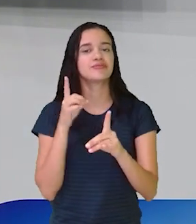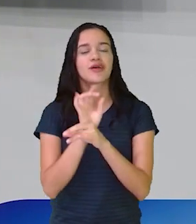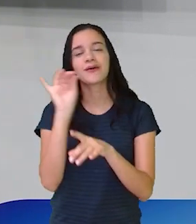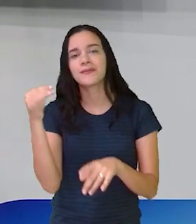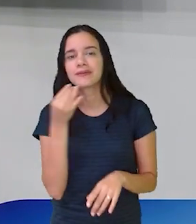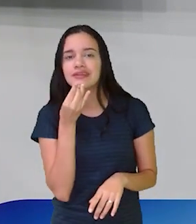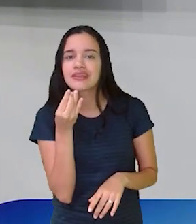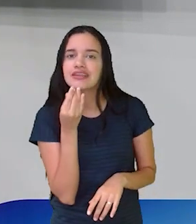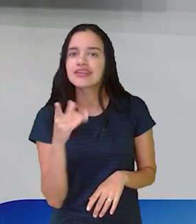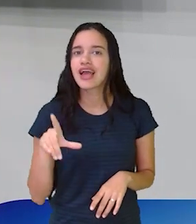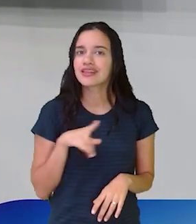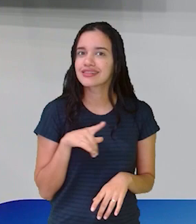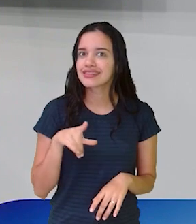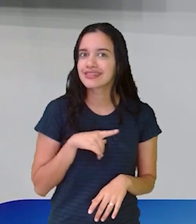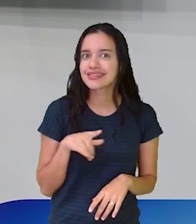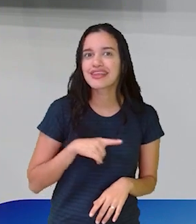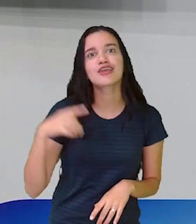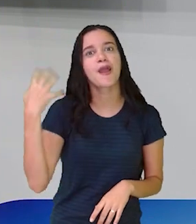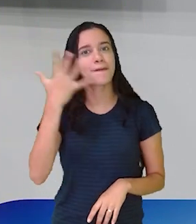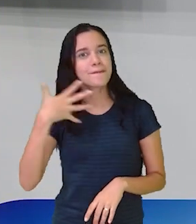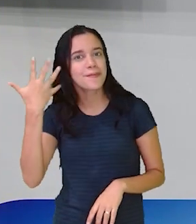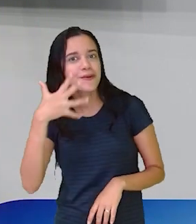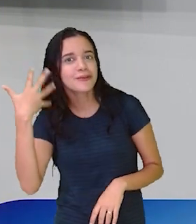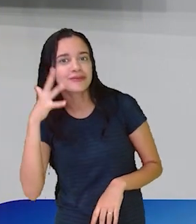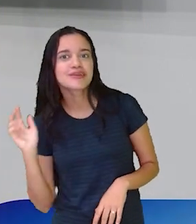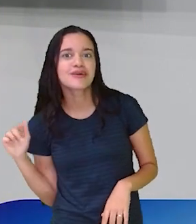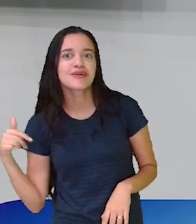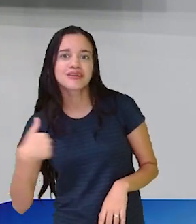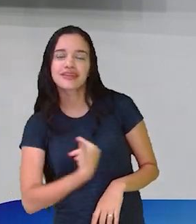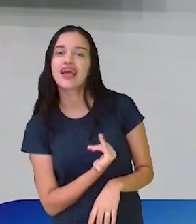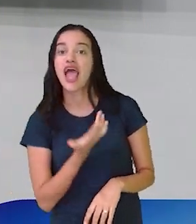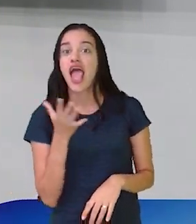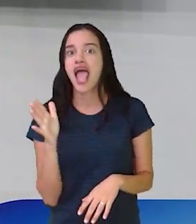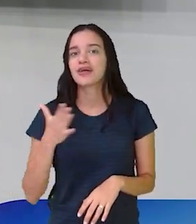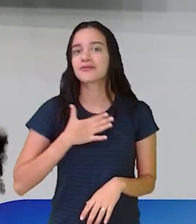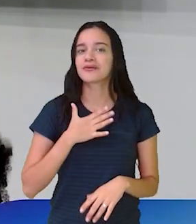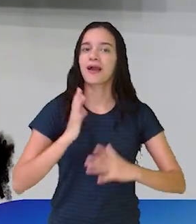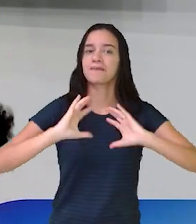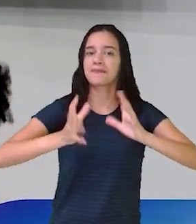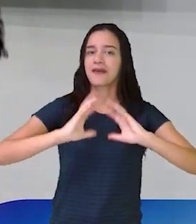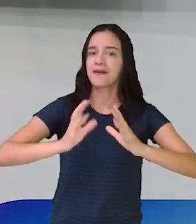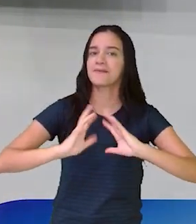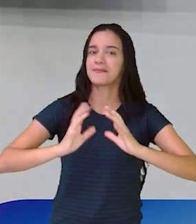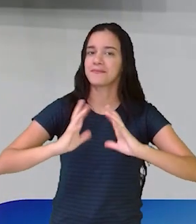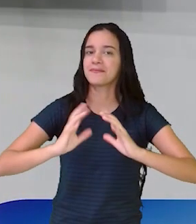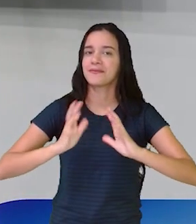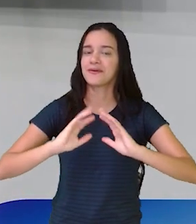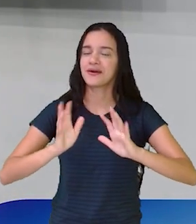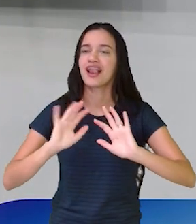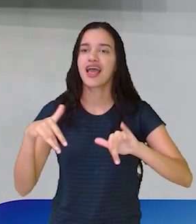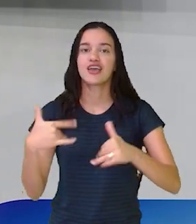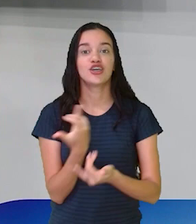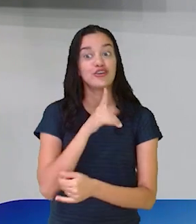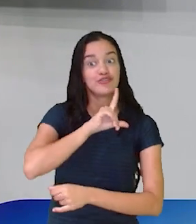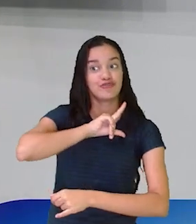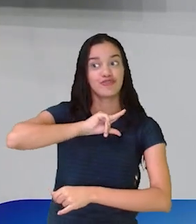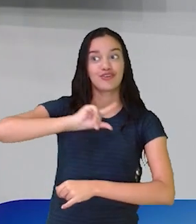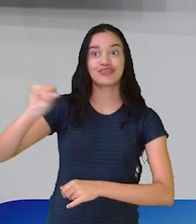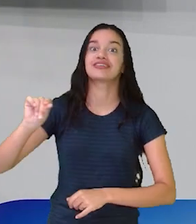oportunidade. Será que tem música de Copa aí, pra gente encerrar essa aula? Eu tô com a minha bola e eu vou sair de